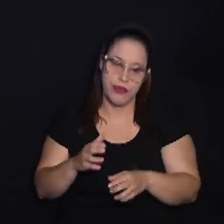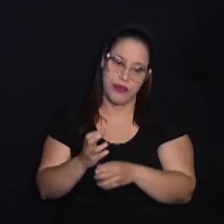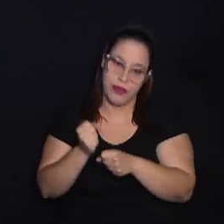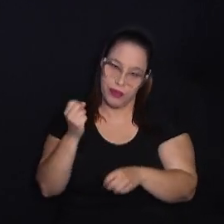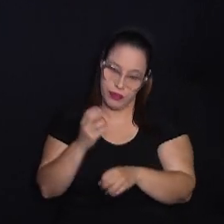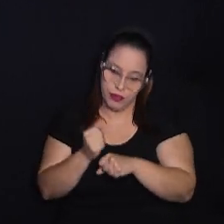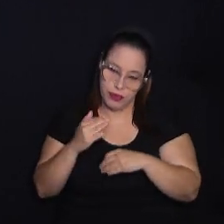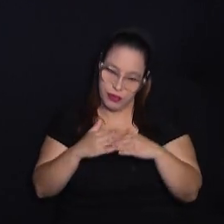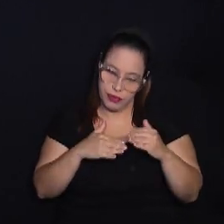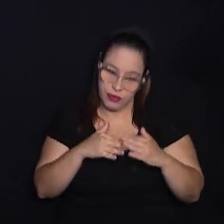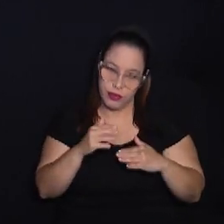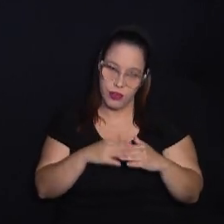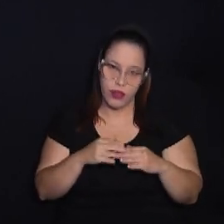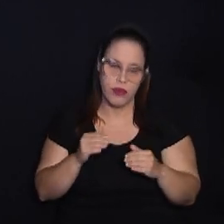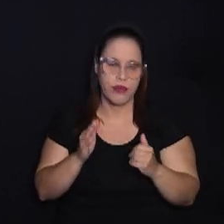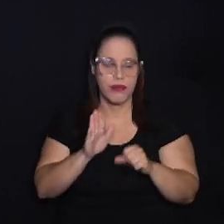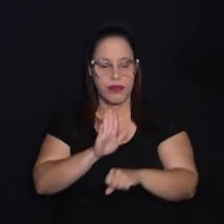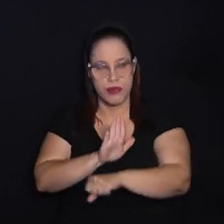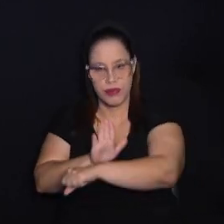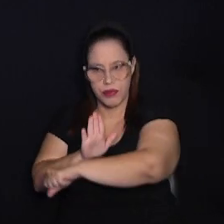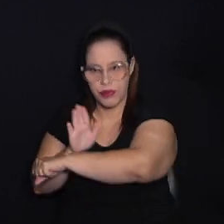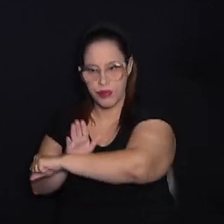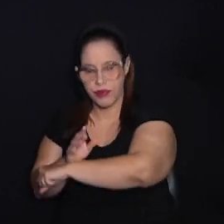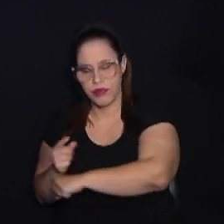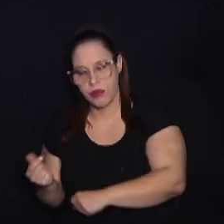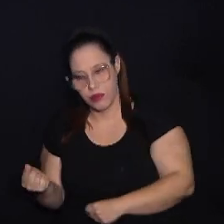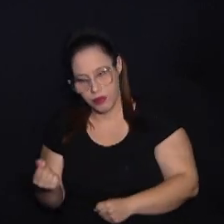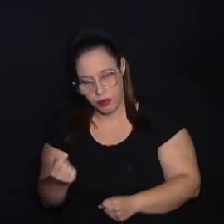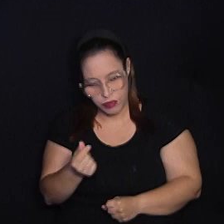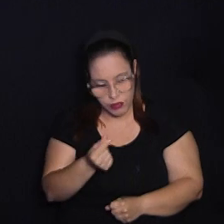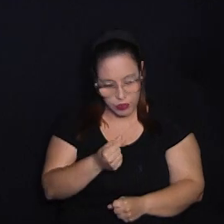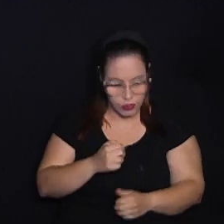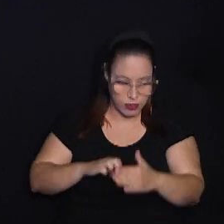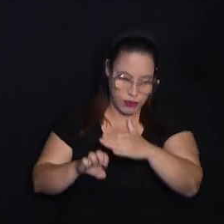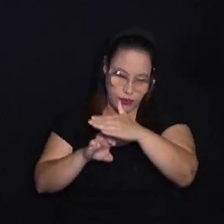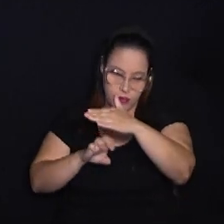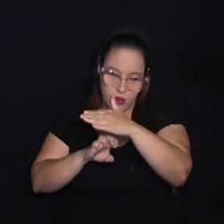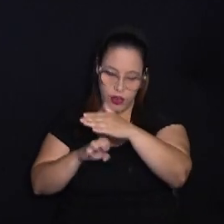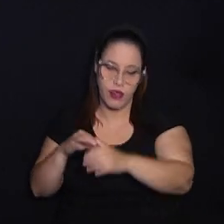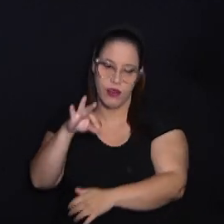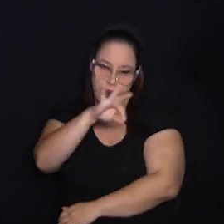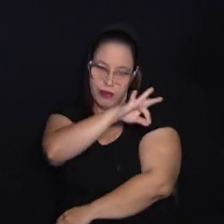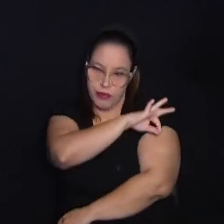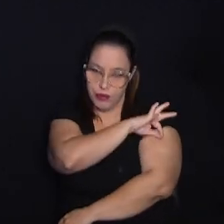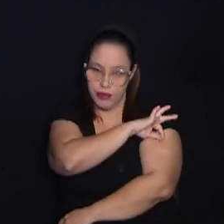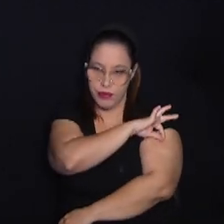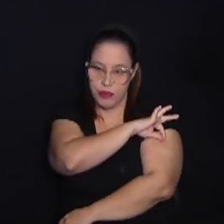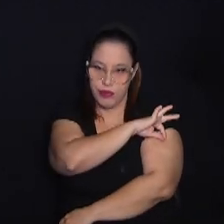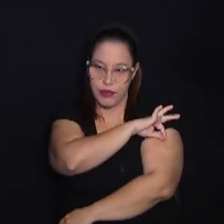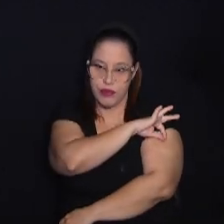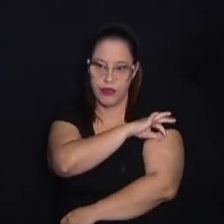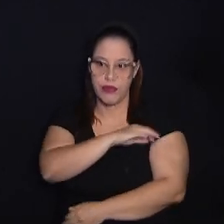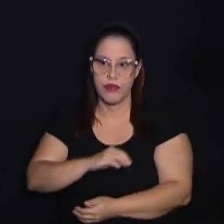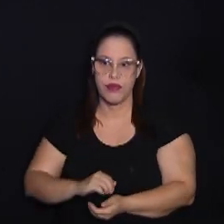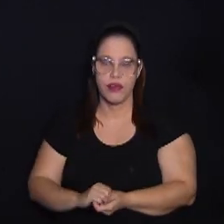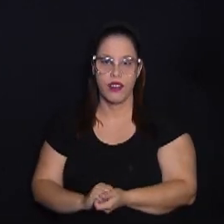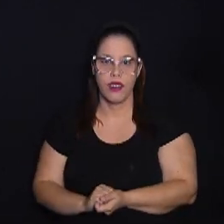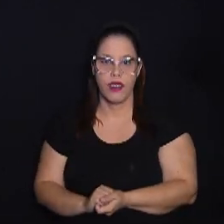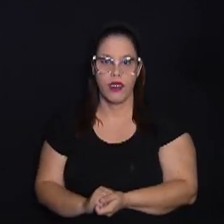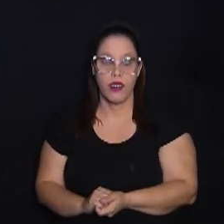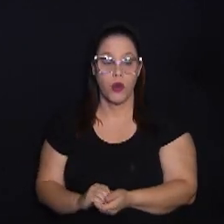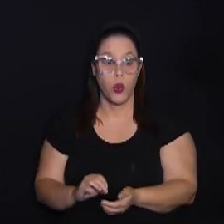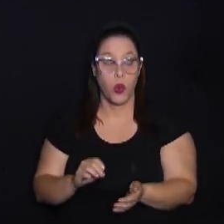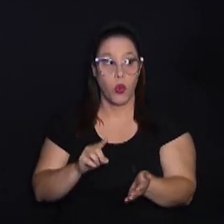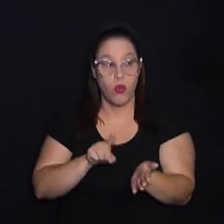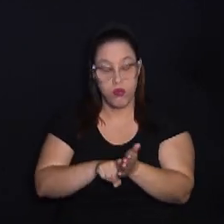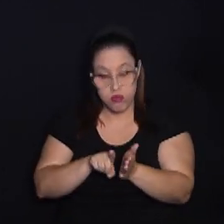ajudam e colaboram com a saúde financeira das empresas e também da prefeitura. É mais do que registrar dados, na